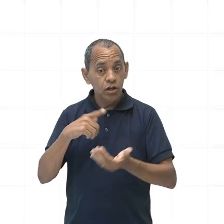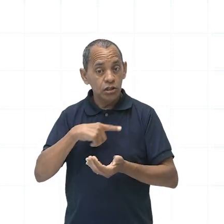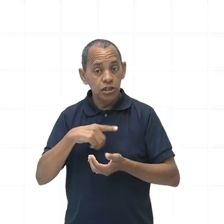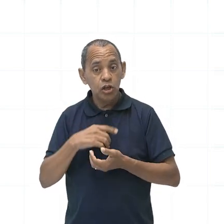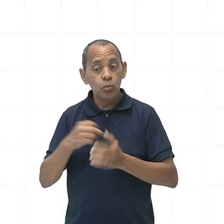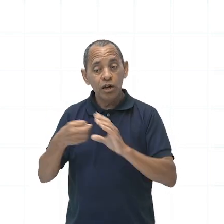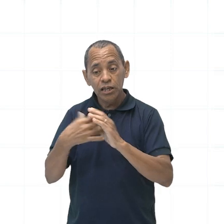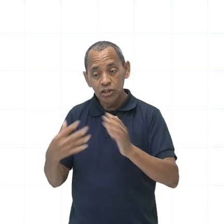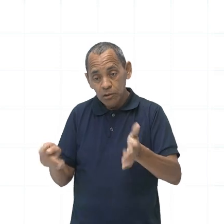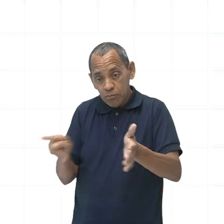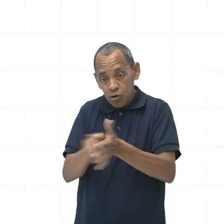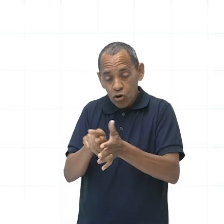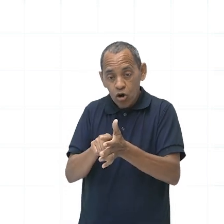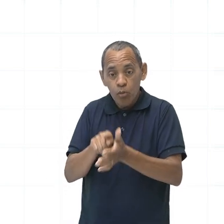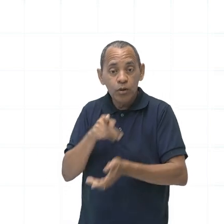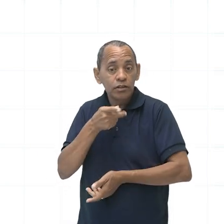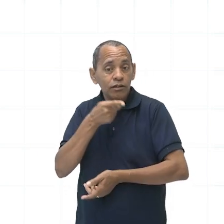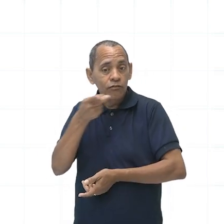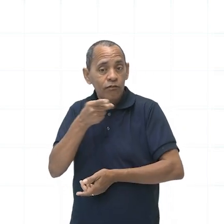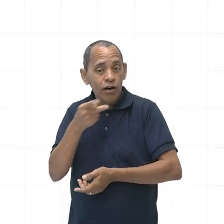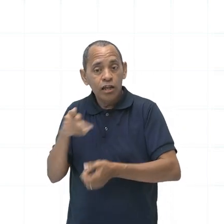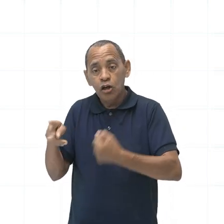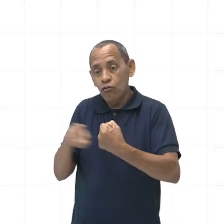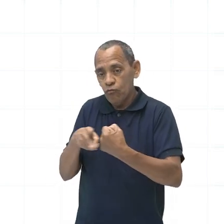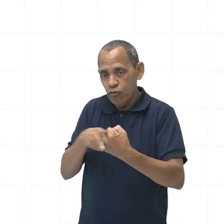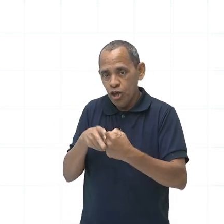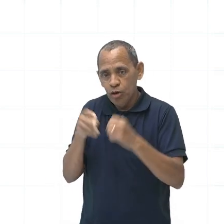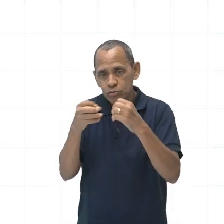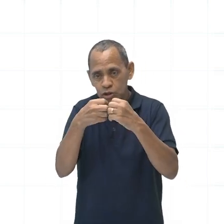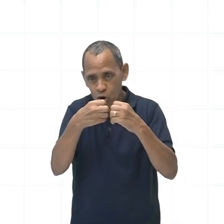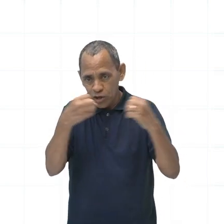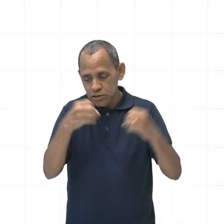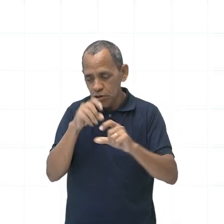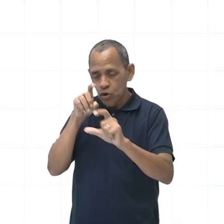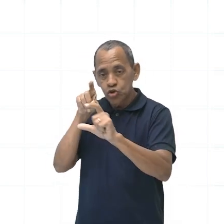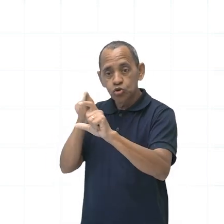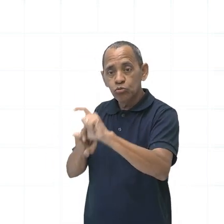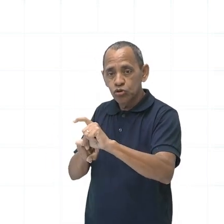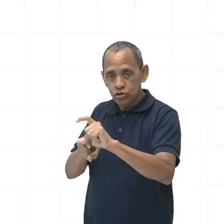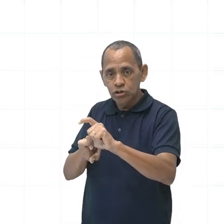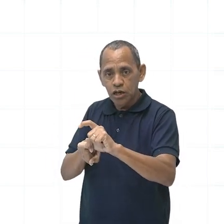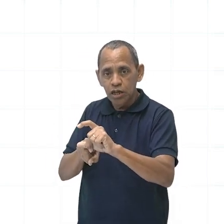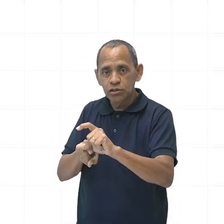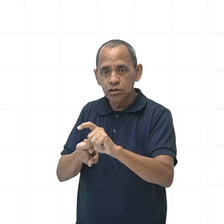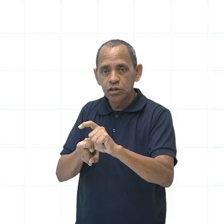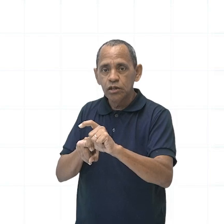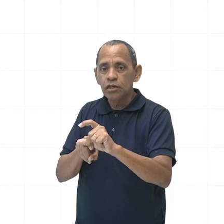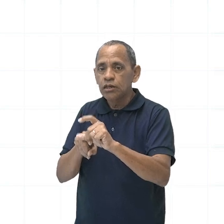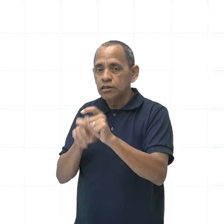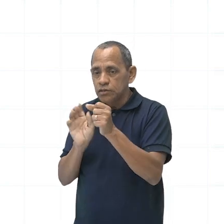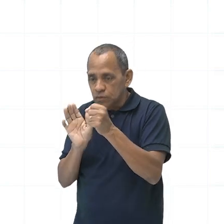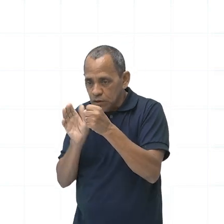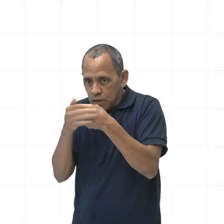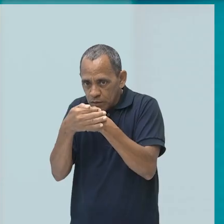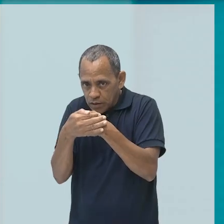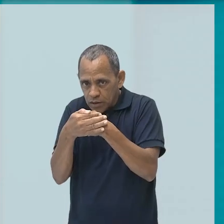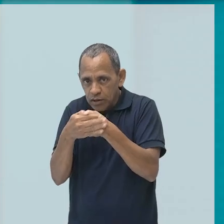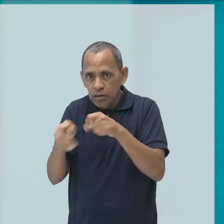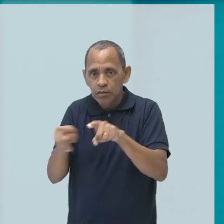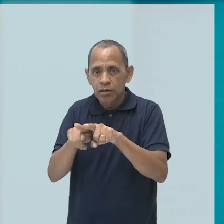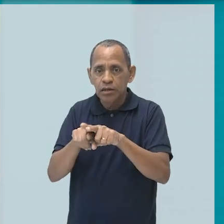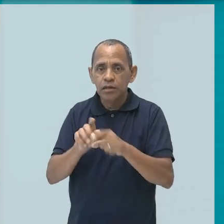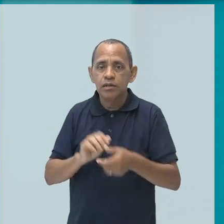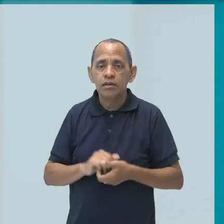característica que na fala, no cotidiano, em geral, o verbo da oração subordinada fica